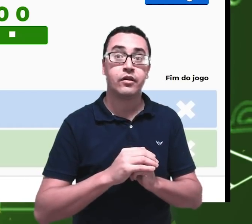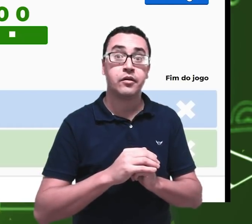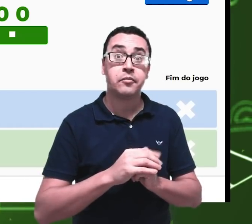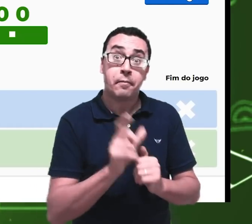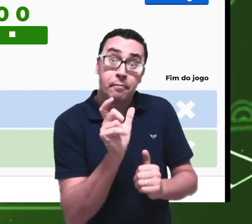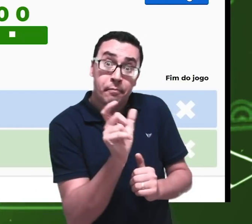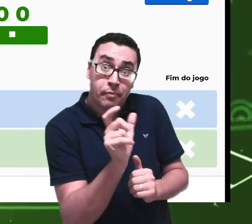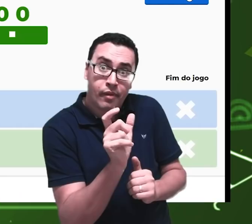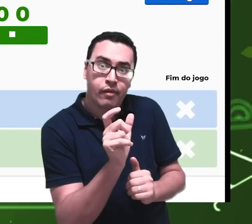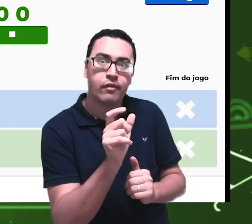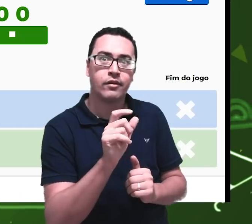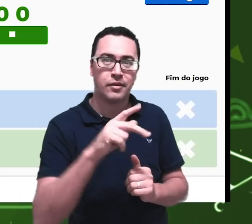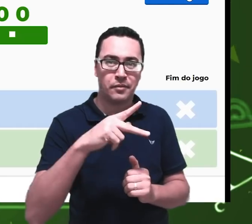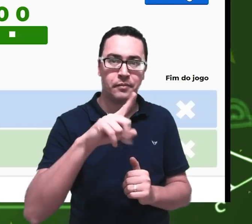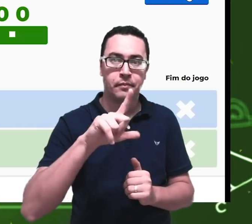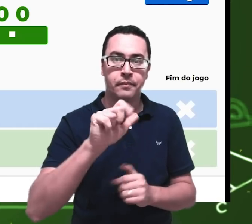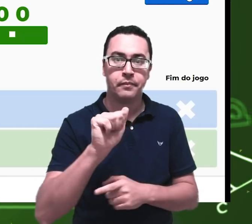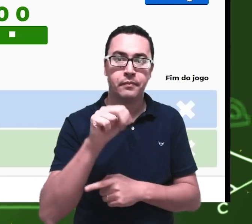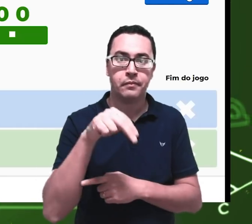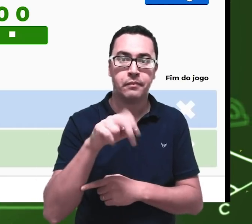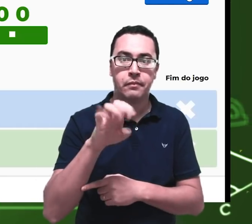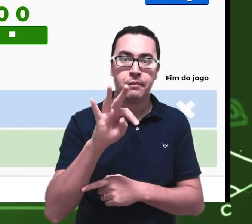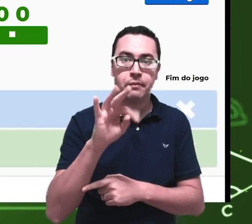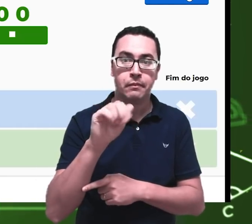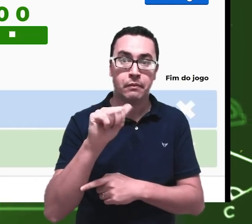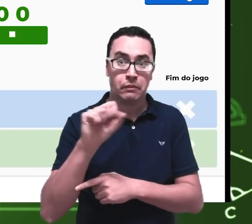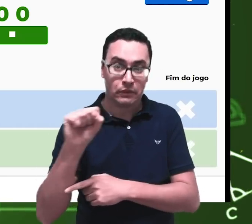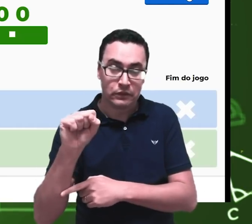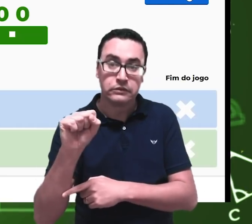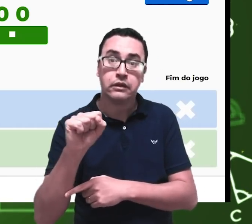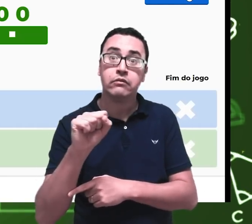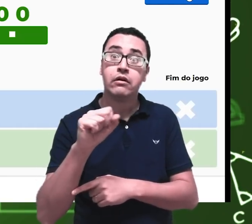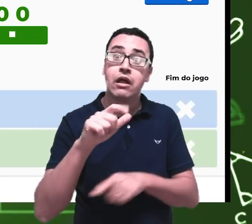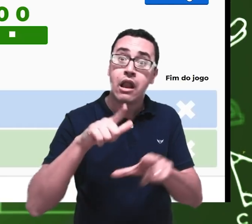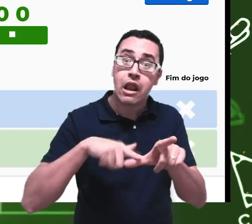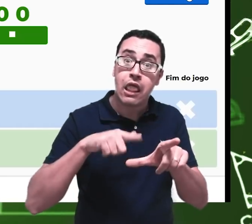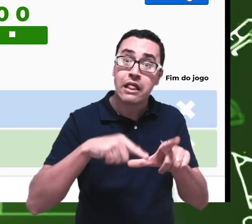E vocês vão circular a letra P.